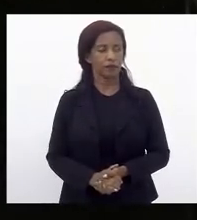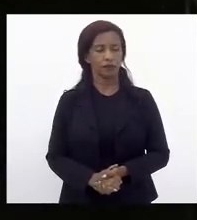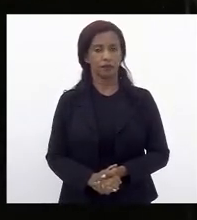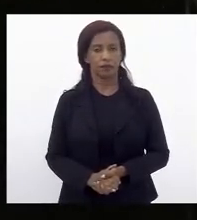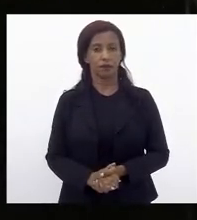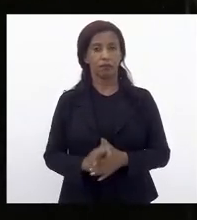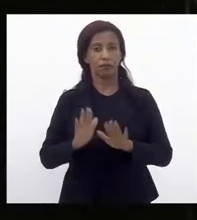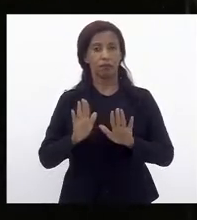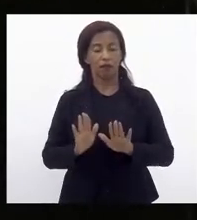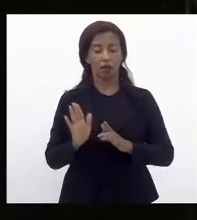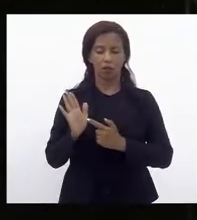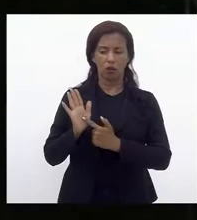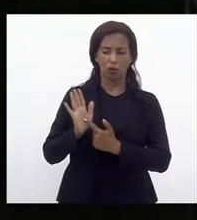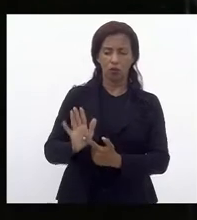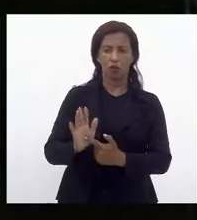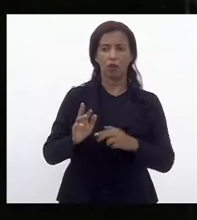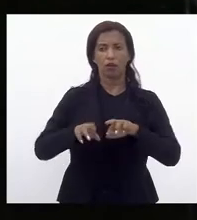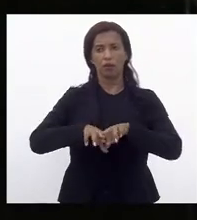Nós apresentamos